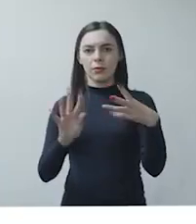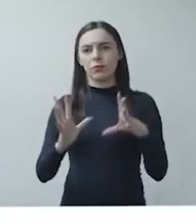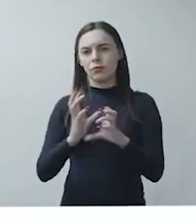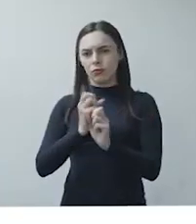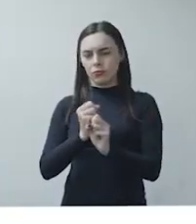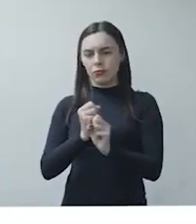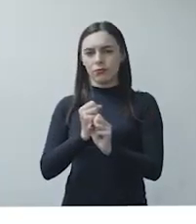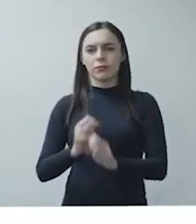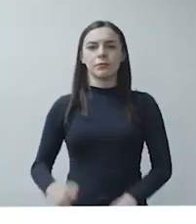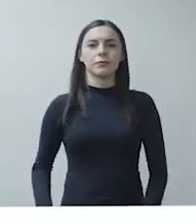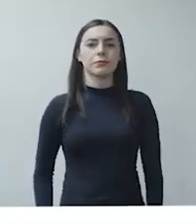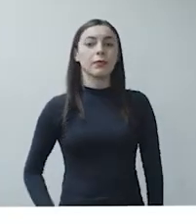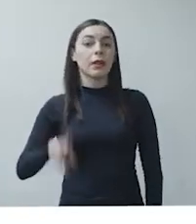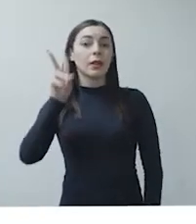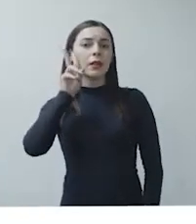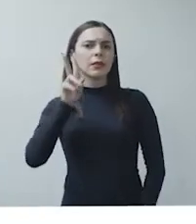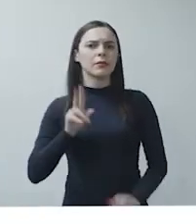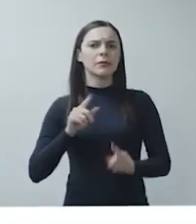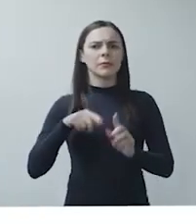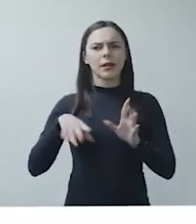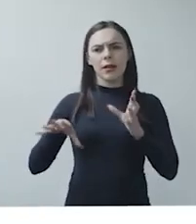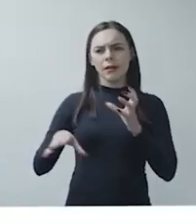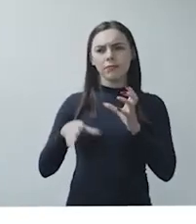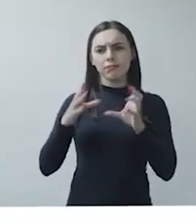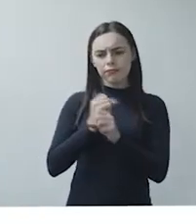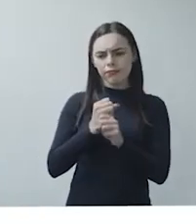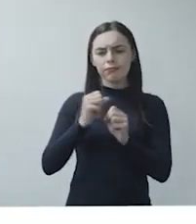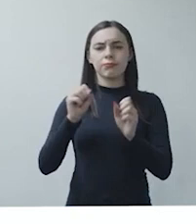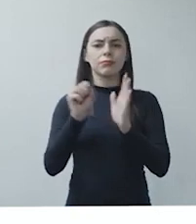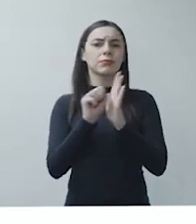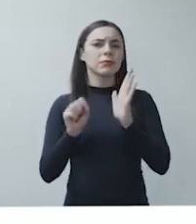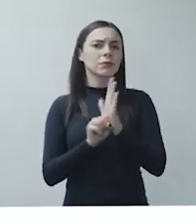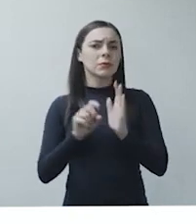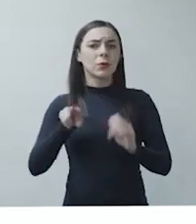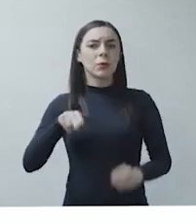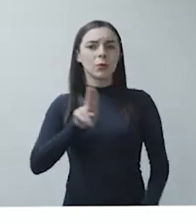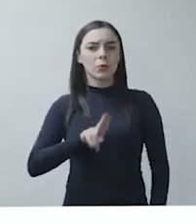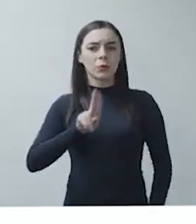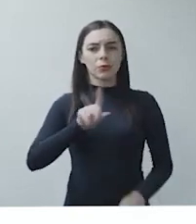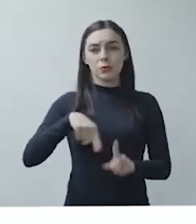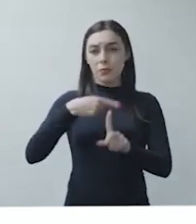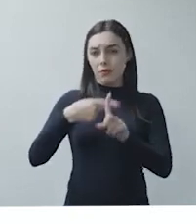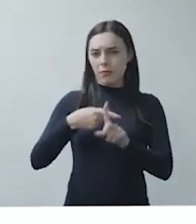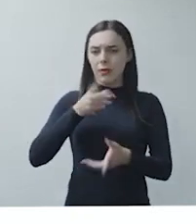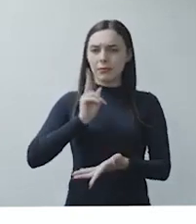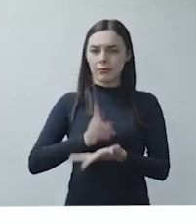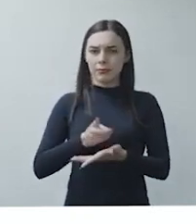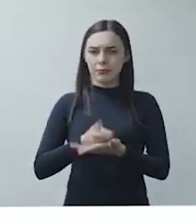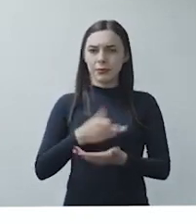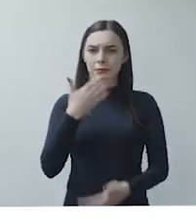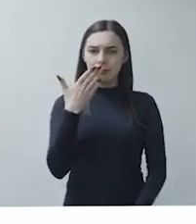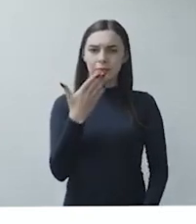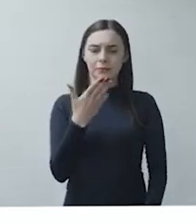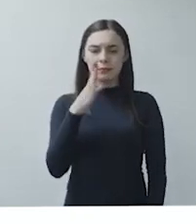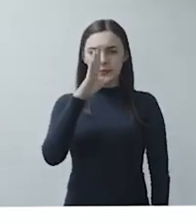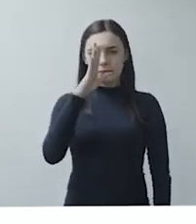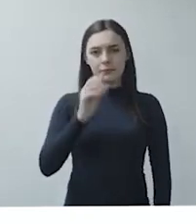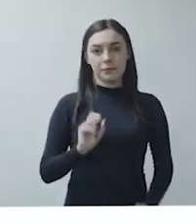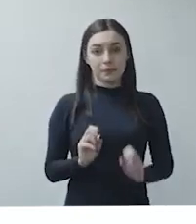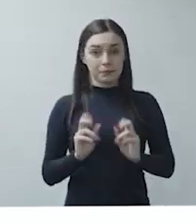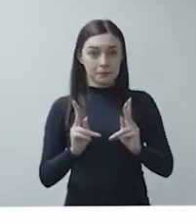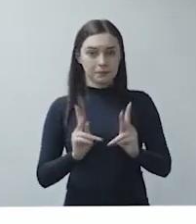Não esquecendo que o símbolo da adição é o mais, sempre na frente da operação, certo?